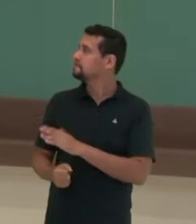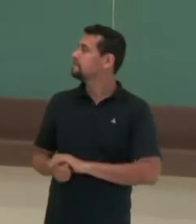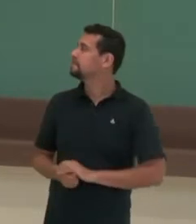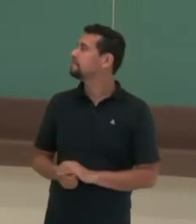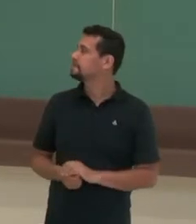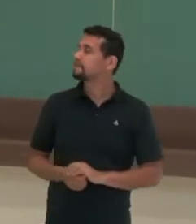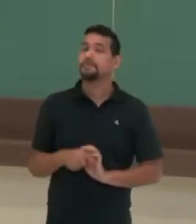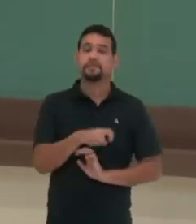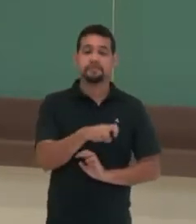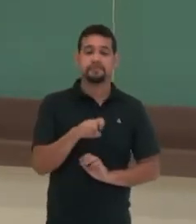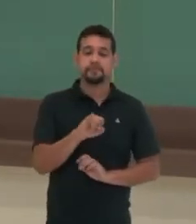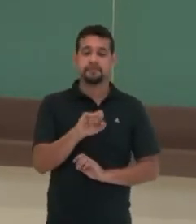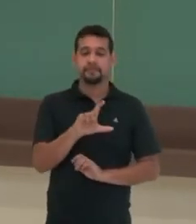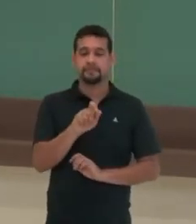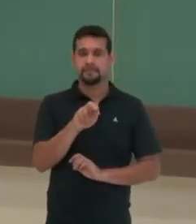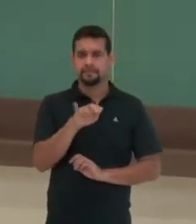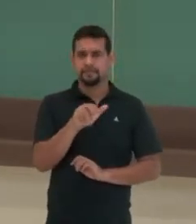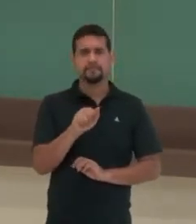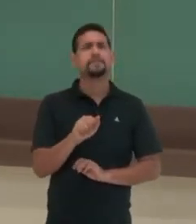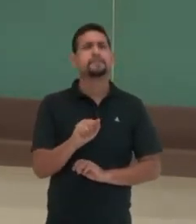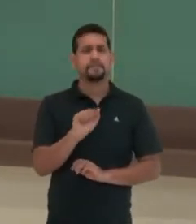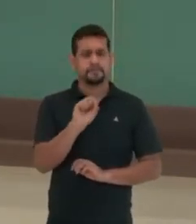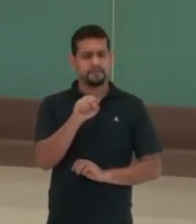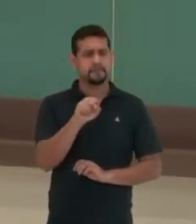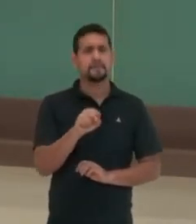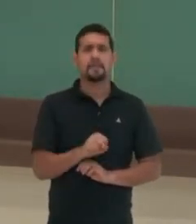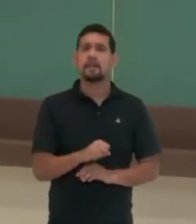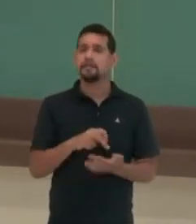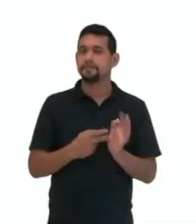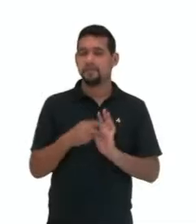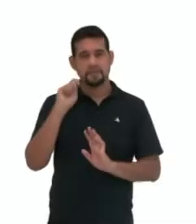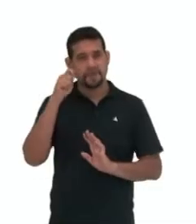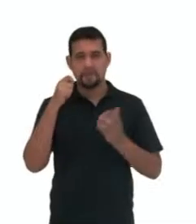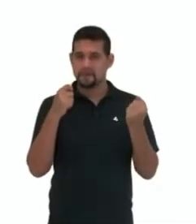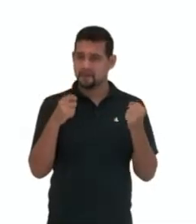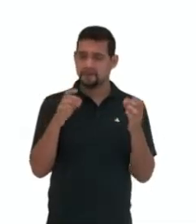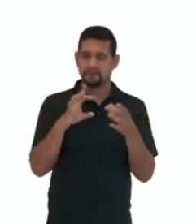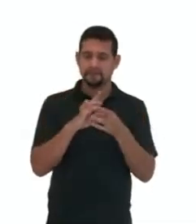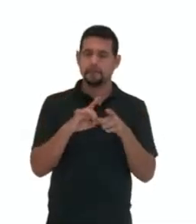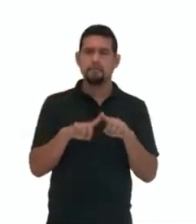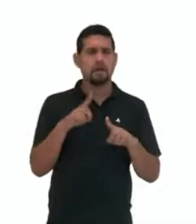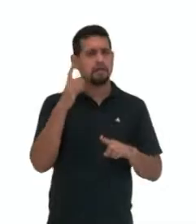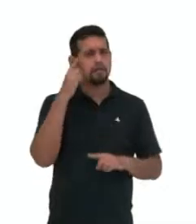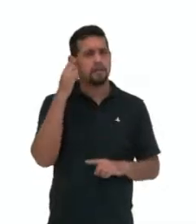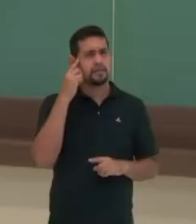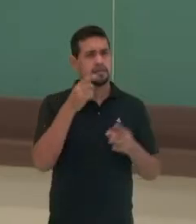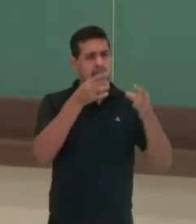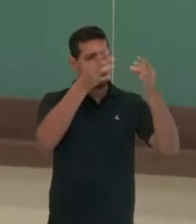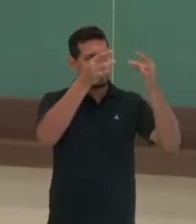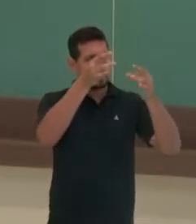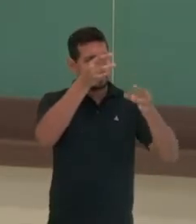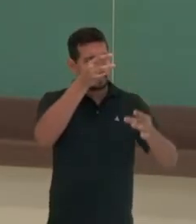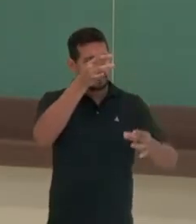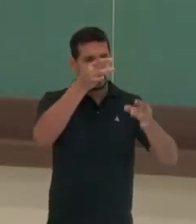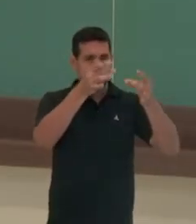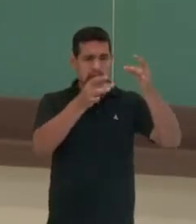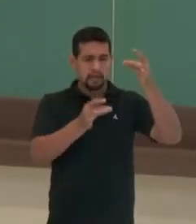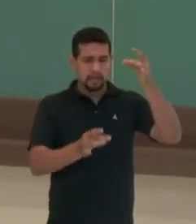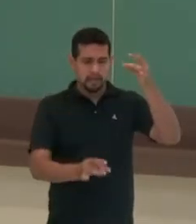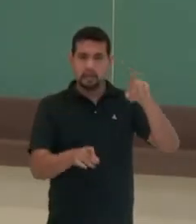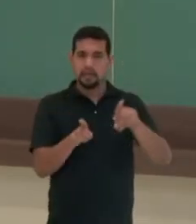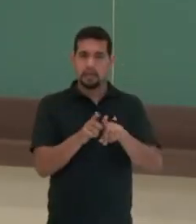de xilogravura, a xilogravura que é em preto e branco. Então pense em cada detalhe, cada riqueza de detalhe